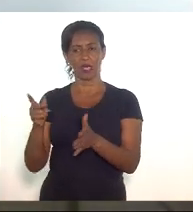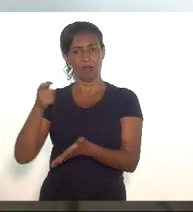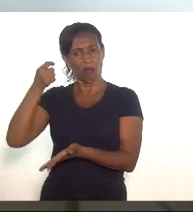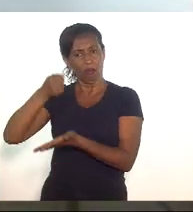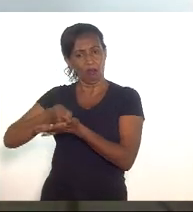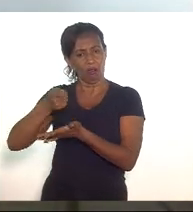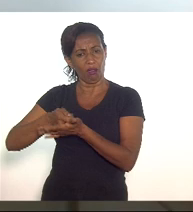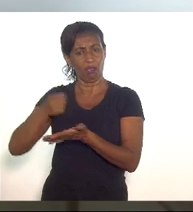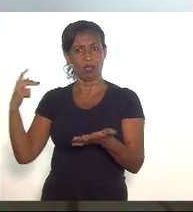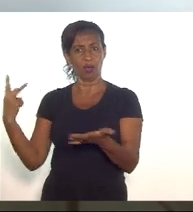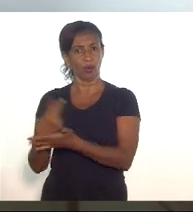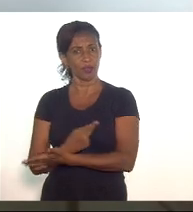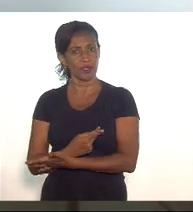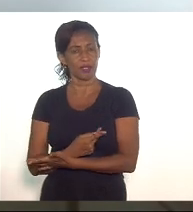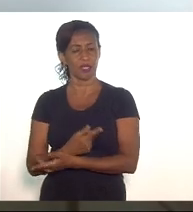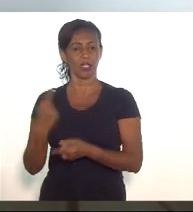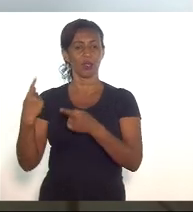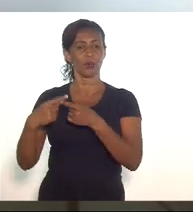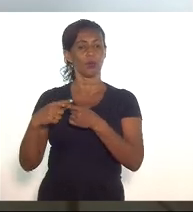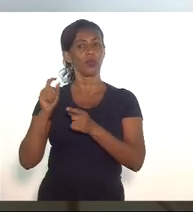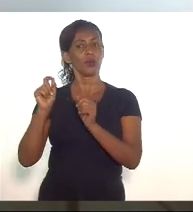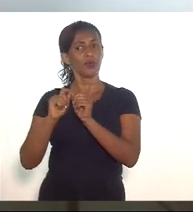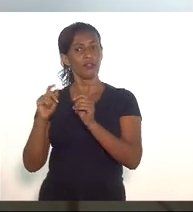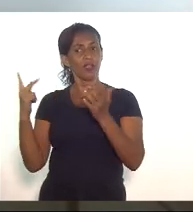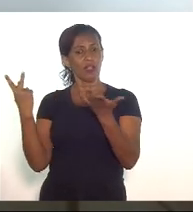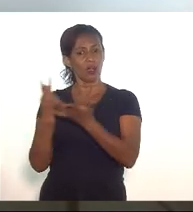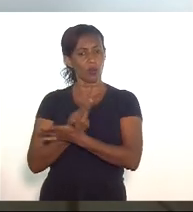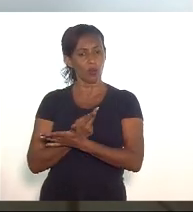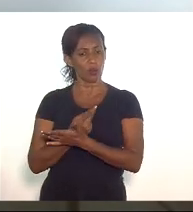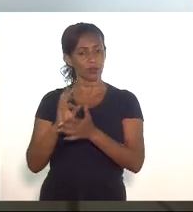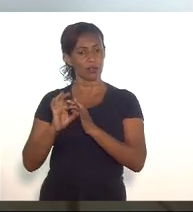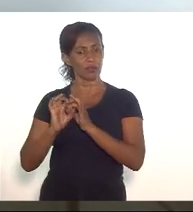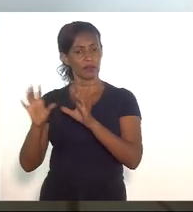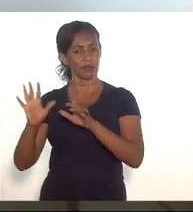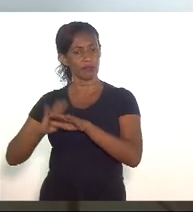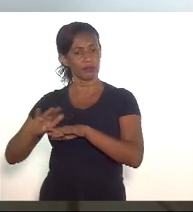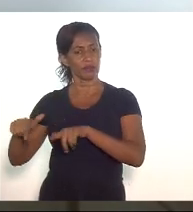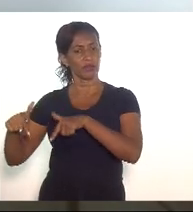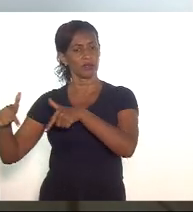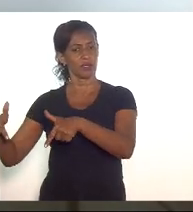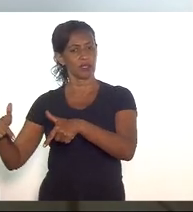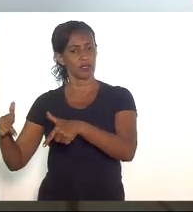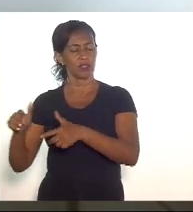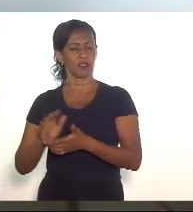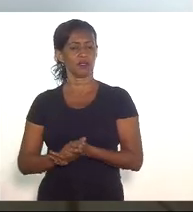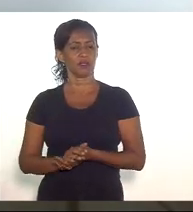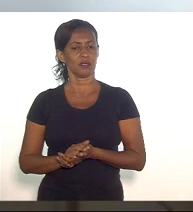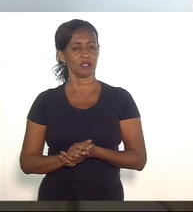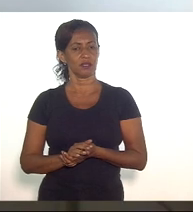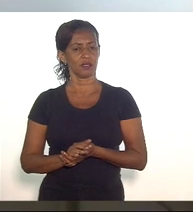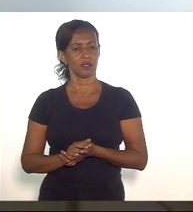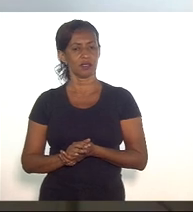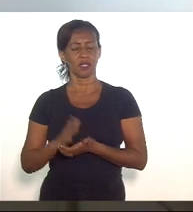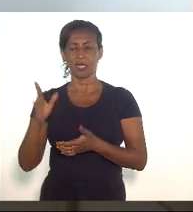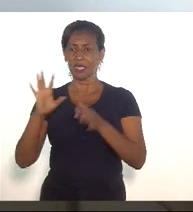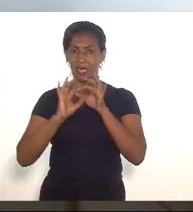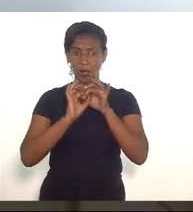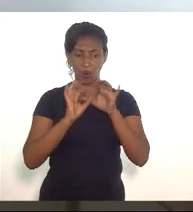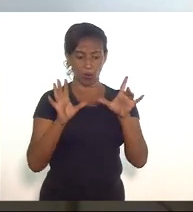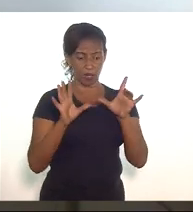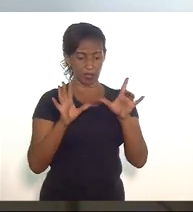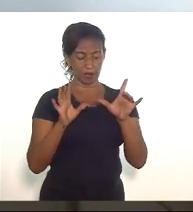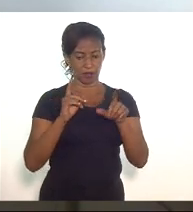cumprido. Porque quem faz a liberação de empenho é a Secplan. E na hora de liberar o